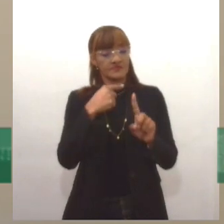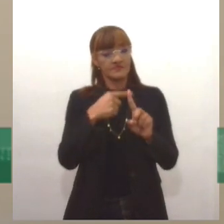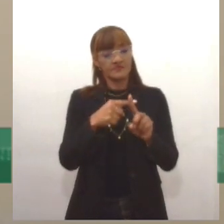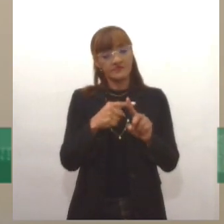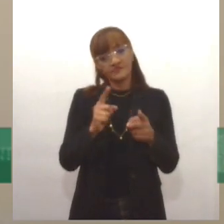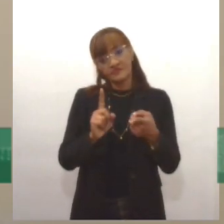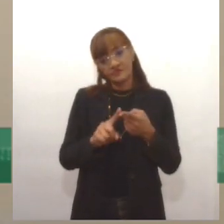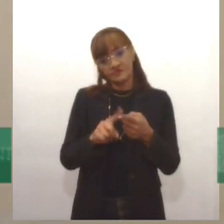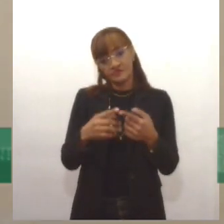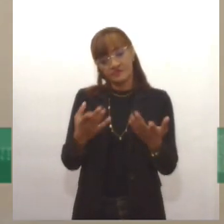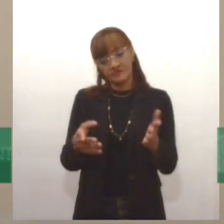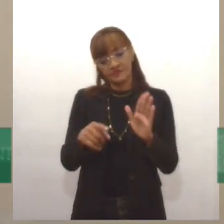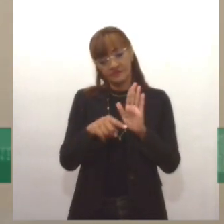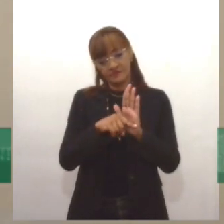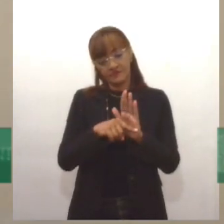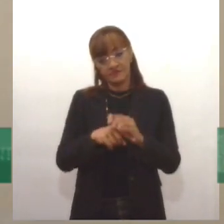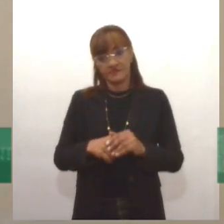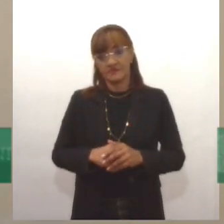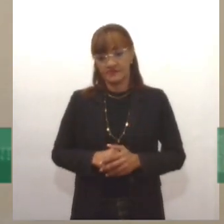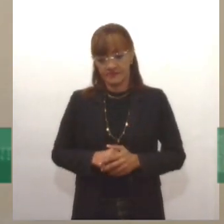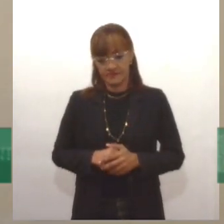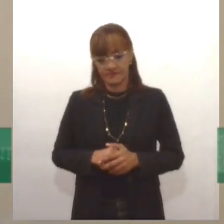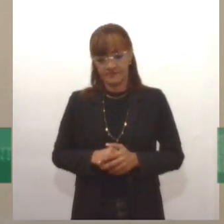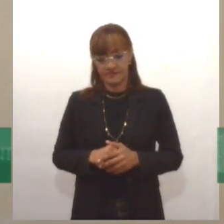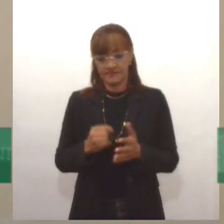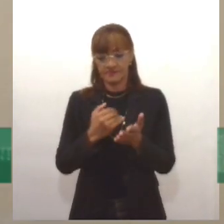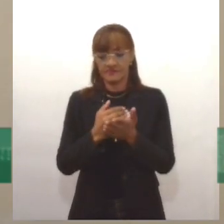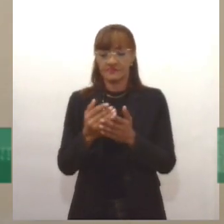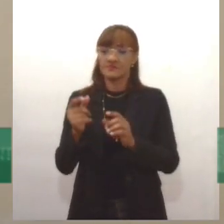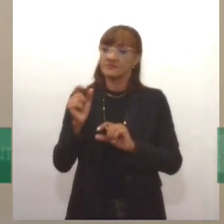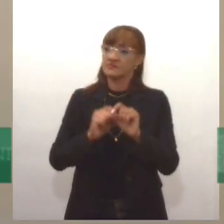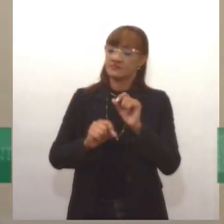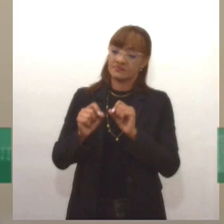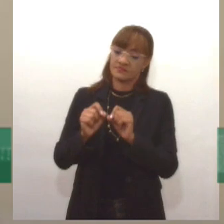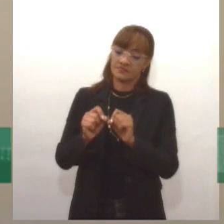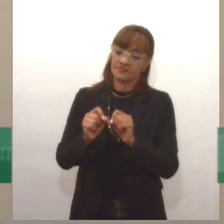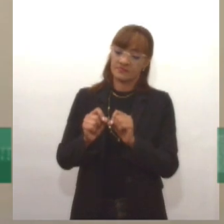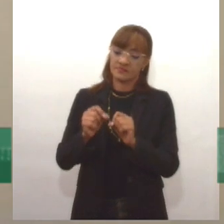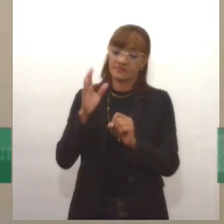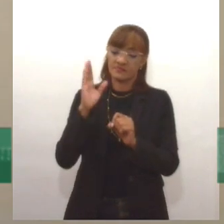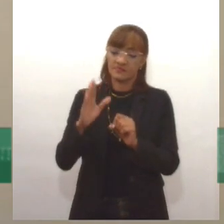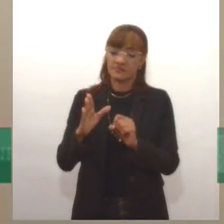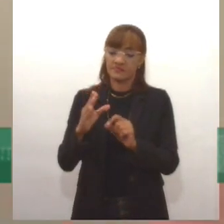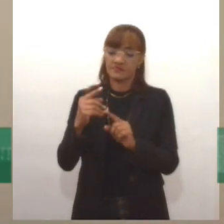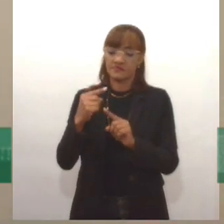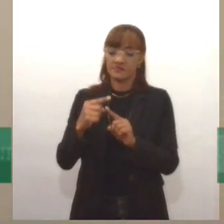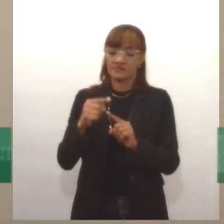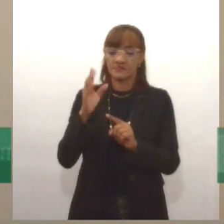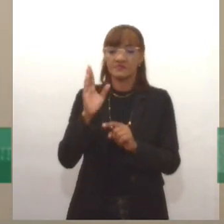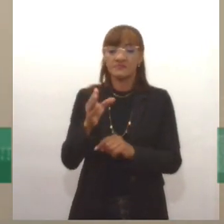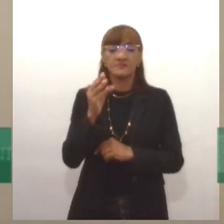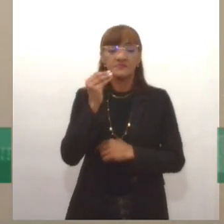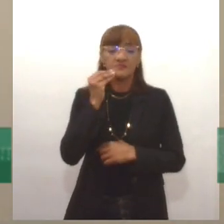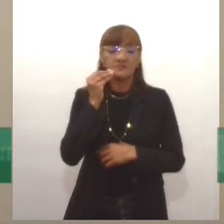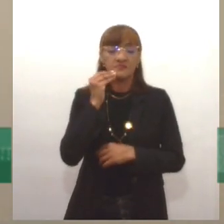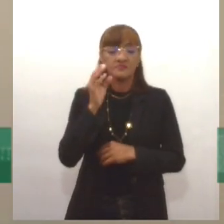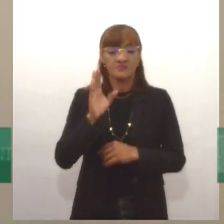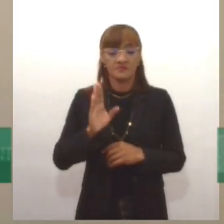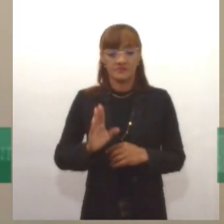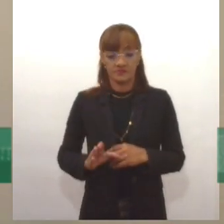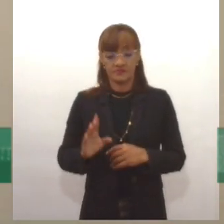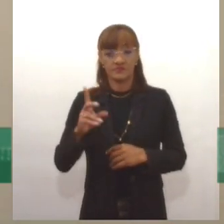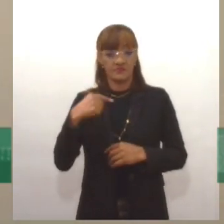negativos. Começando pelo aspecto positivo, é uma tentativa, que ainda que nós qualifiquemos